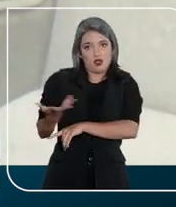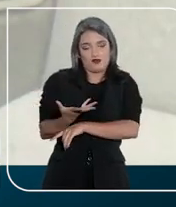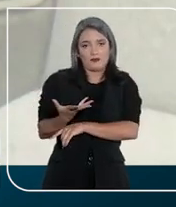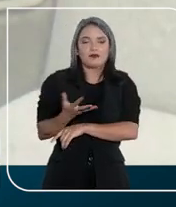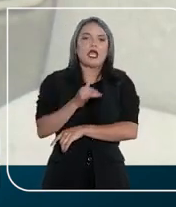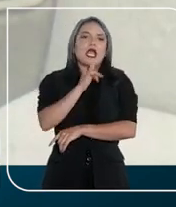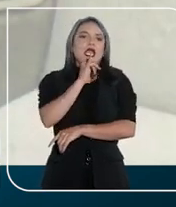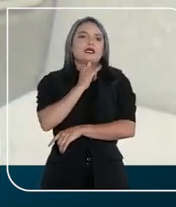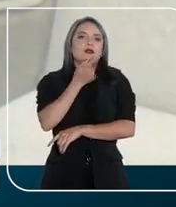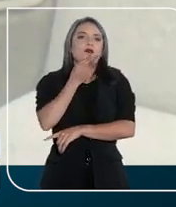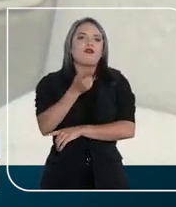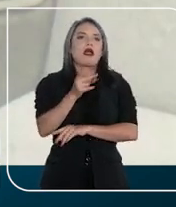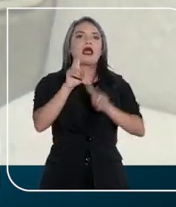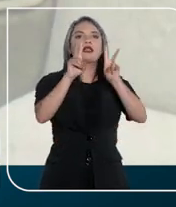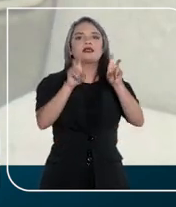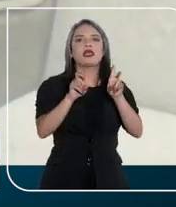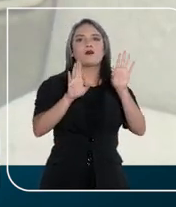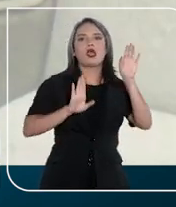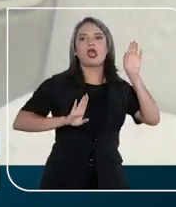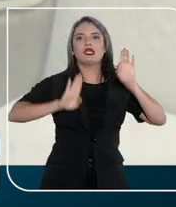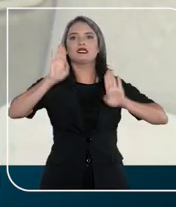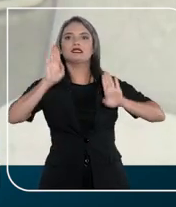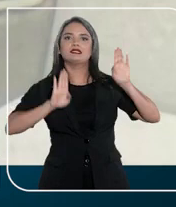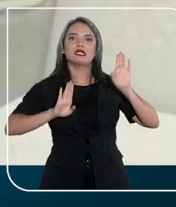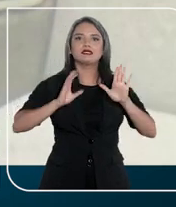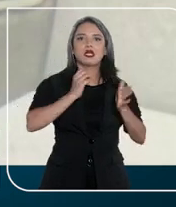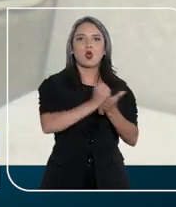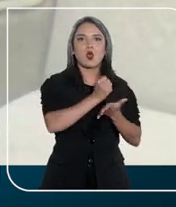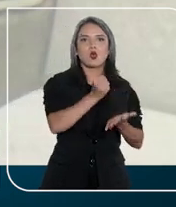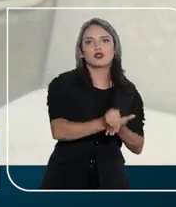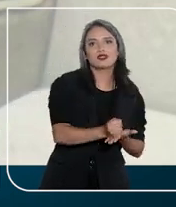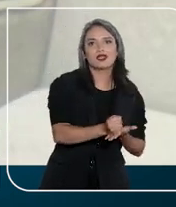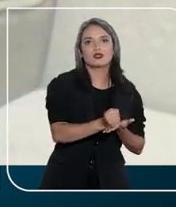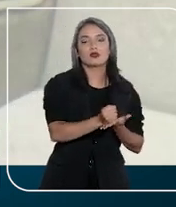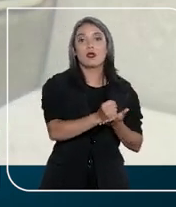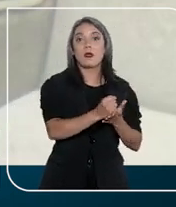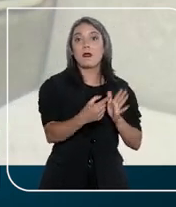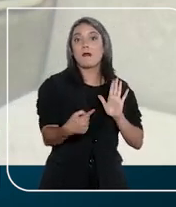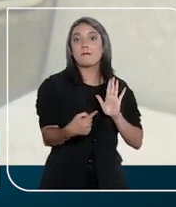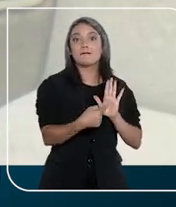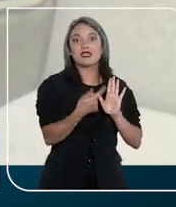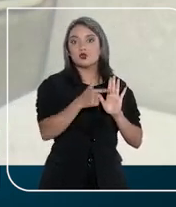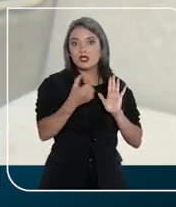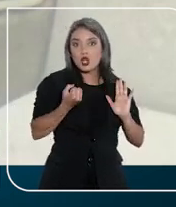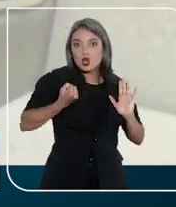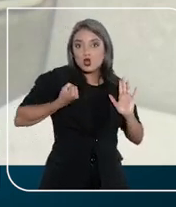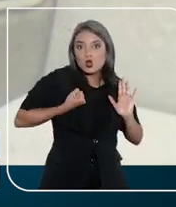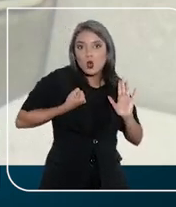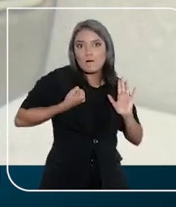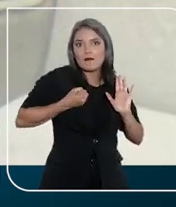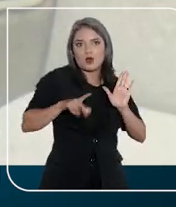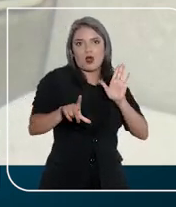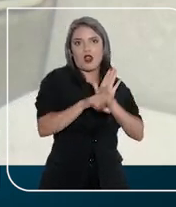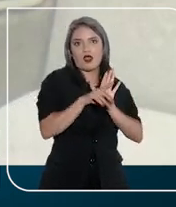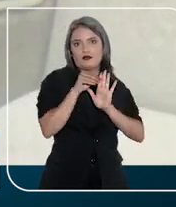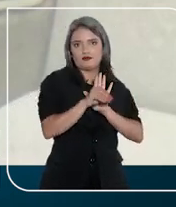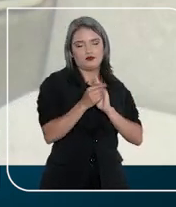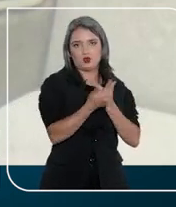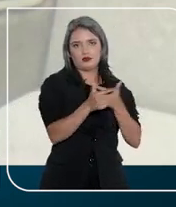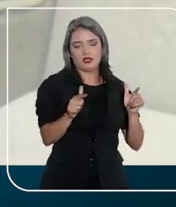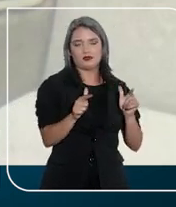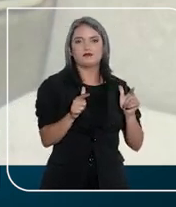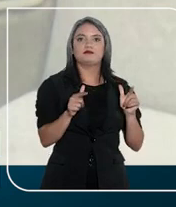assim, licitações e contratos. Então, não identificou com clareza, com precisão, qual é a legislação. Então, você